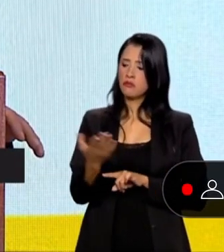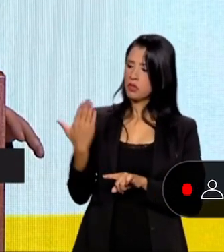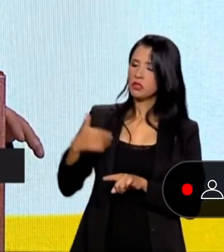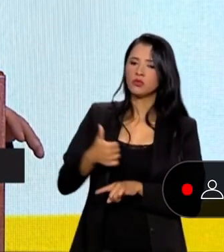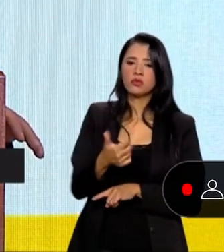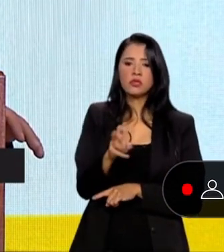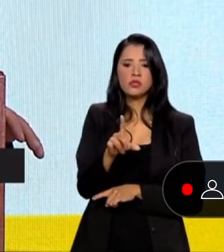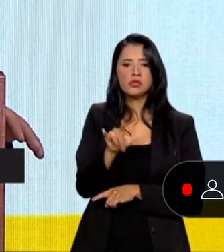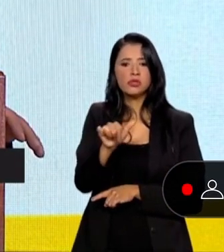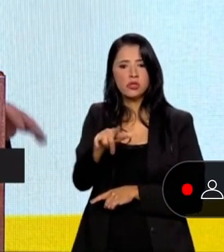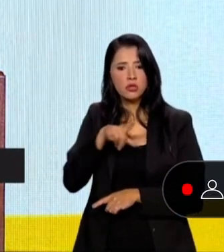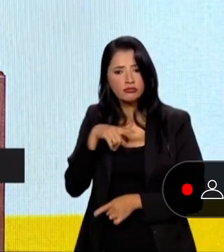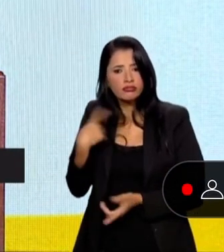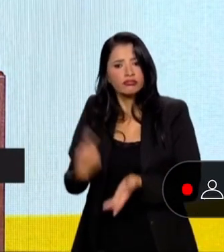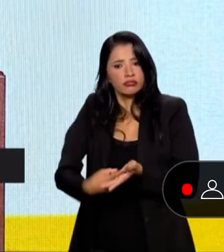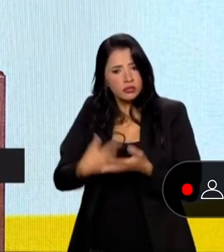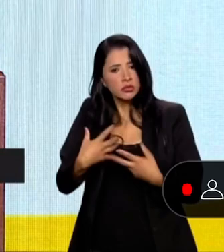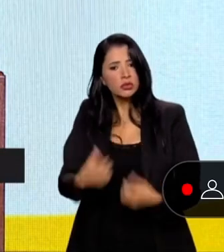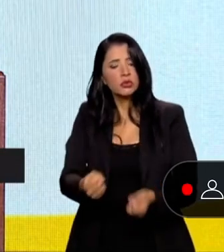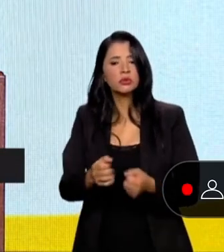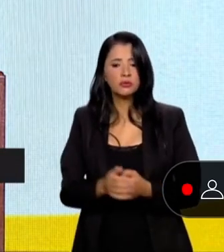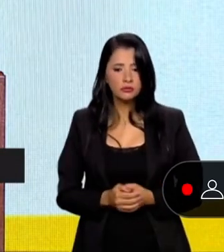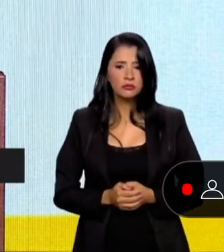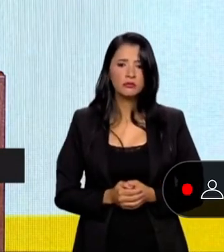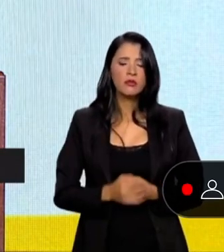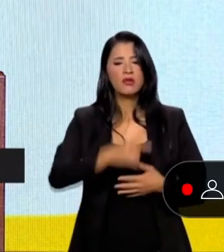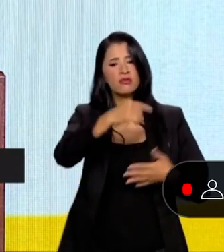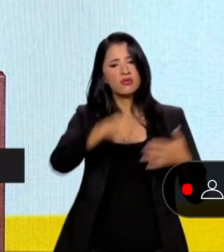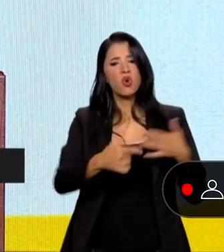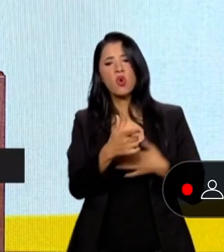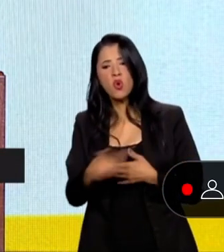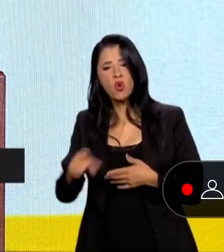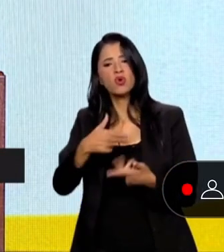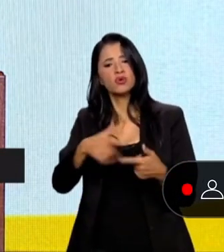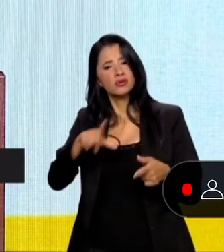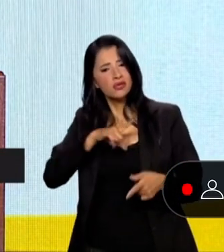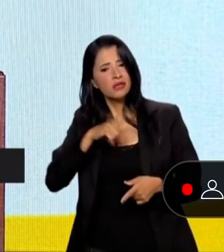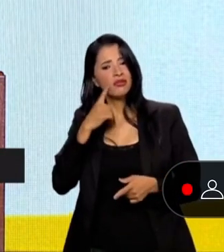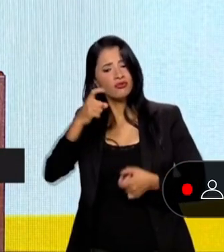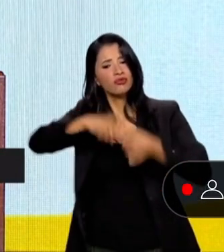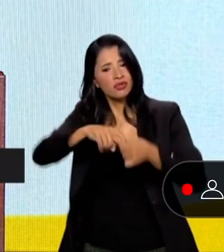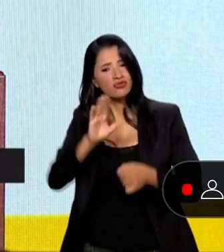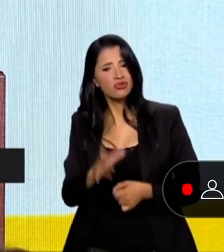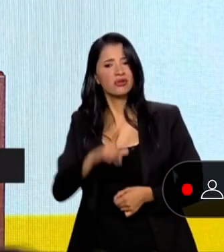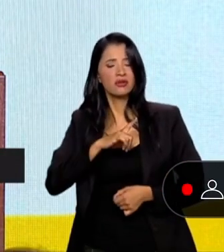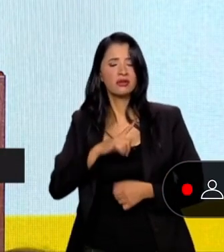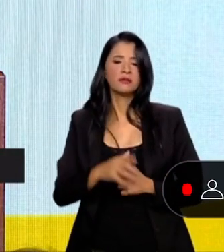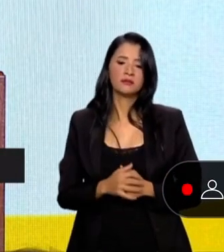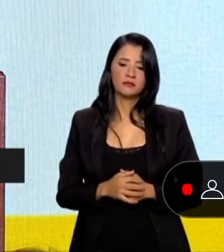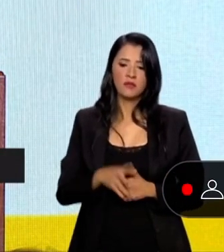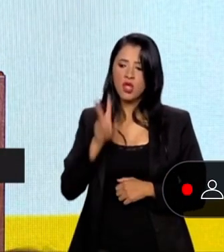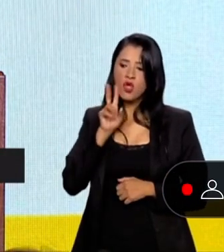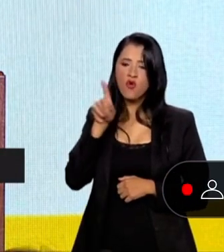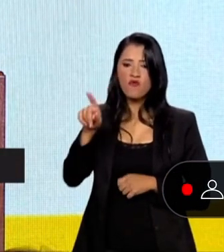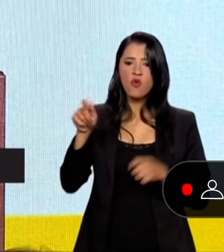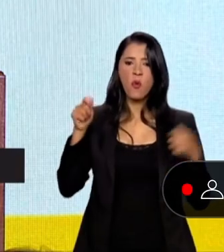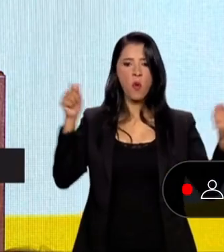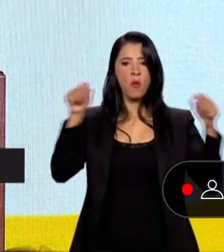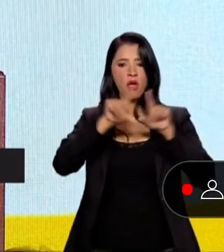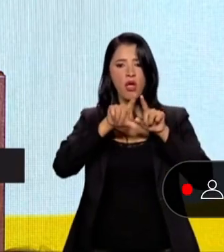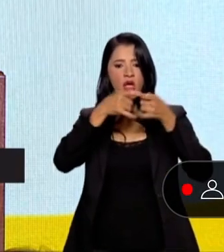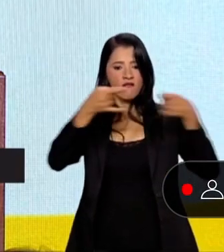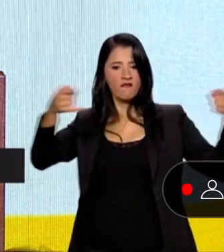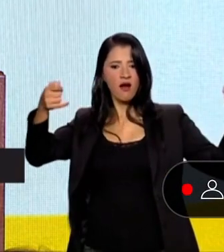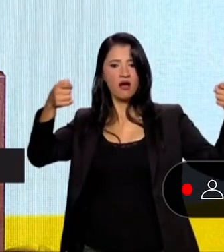atrás. E nós temos várias outras coisas para recuperar. Eu estou vendo ali uma faixa já pedindo para